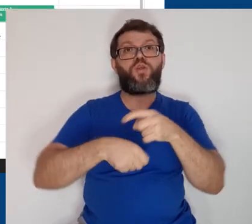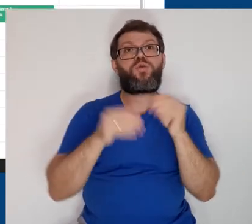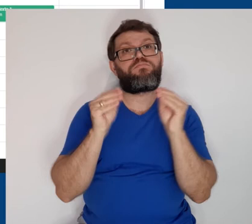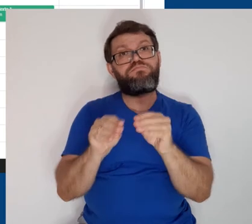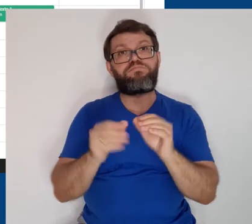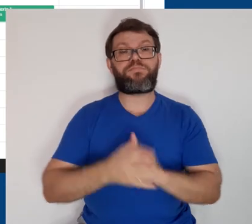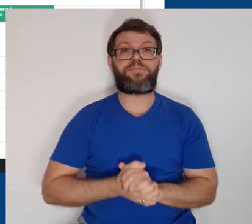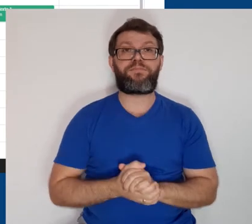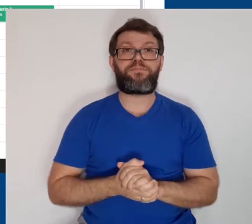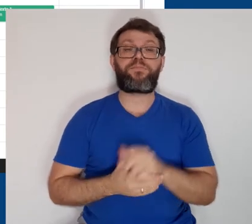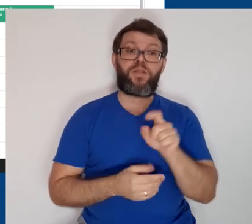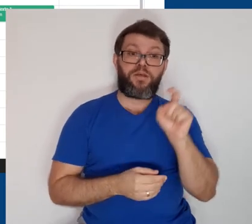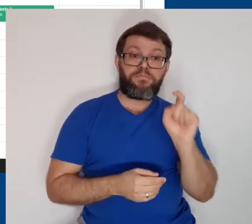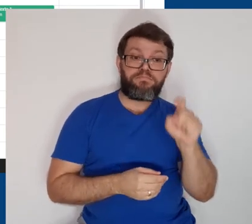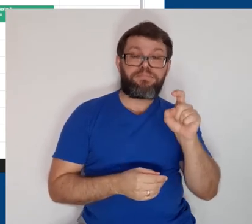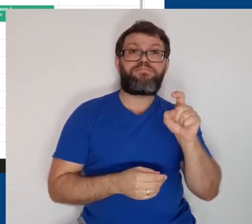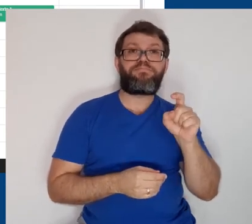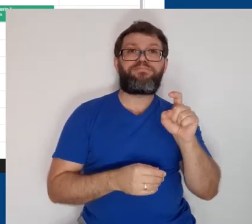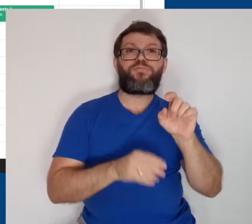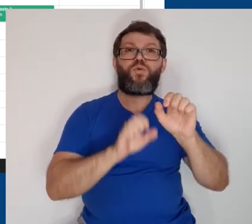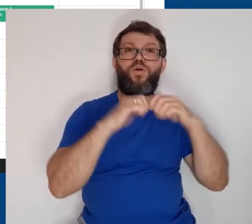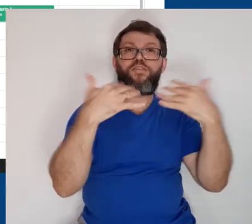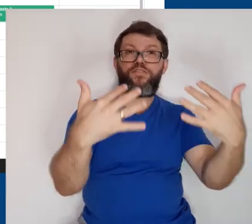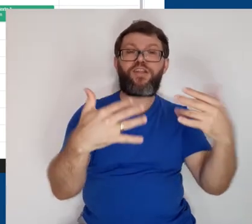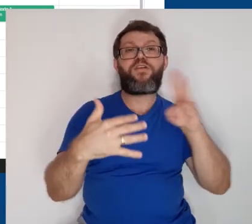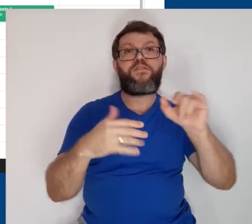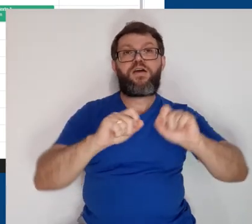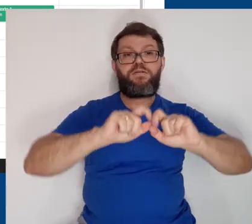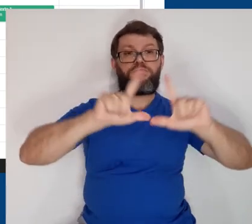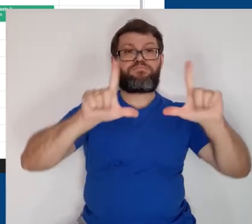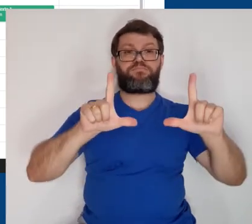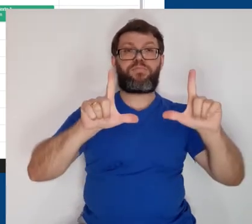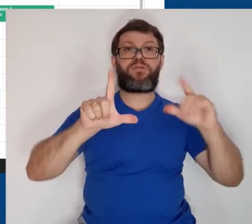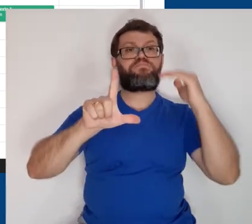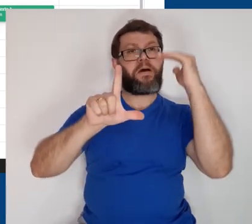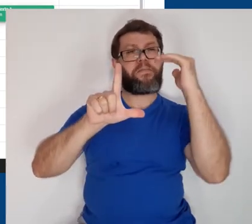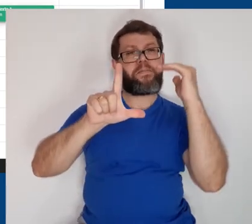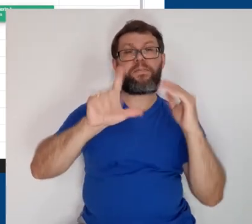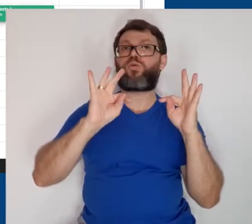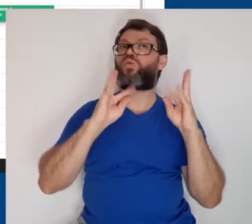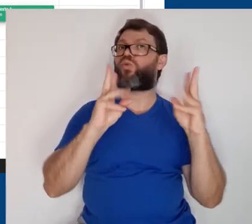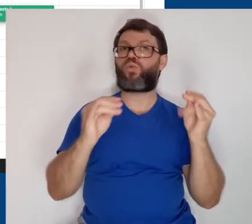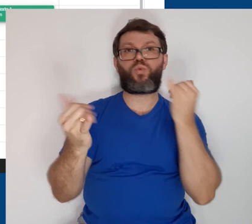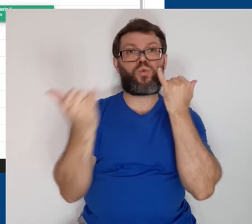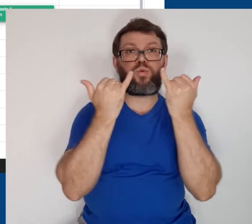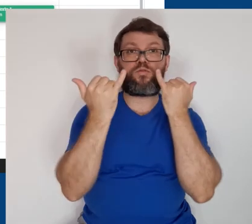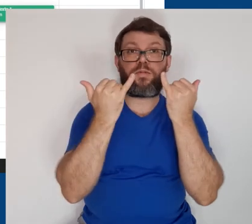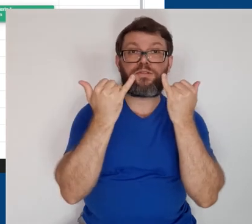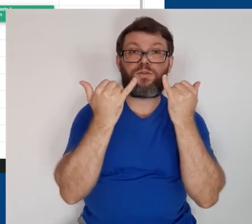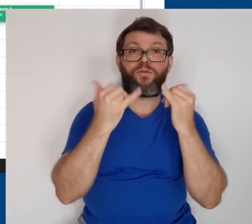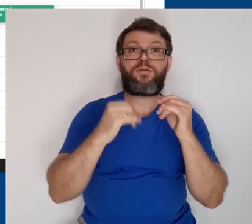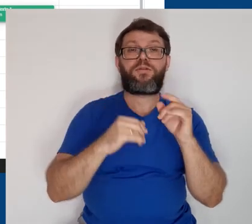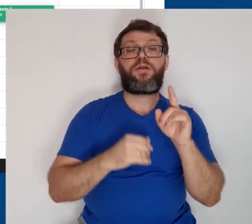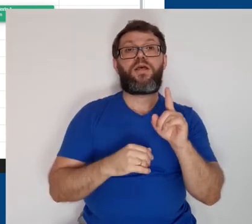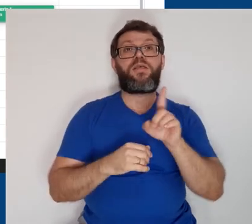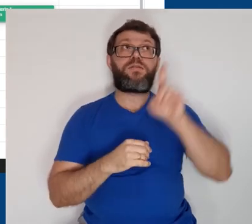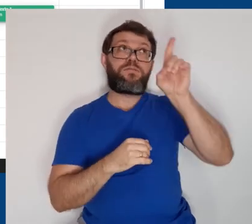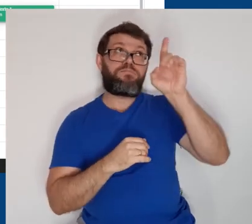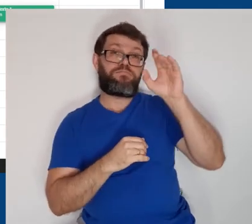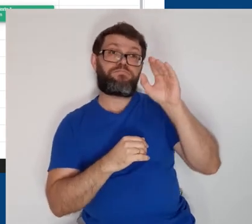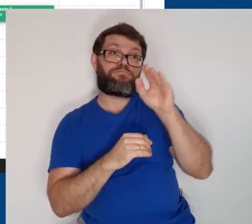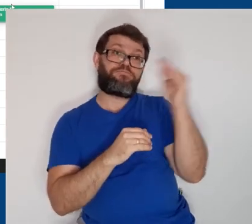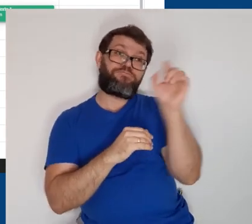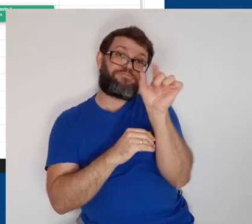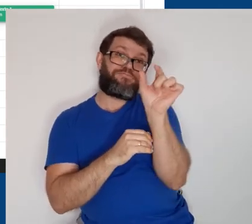vai aparecendo o calendário no dia e horário que foi configurado quando clicamos no card do evento abrimos uma janela